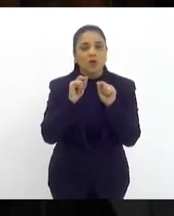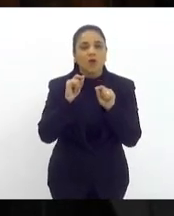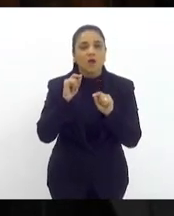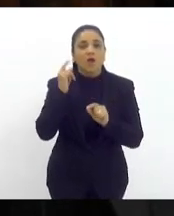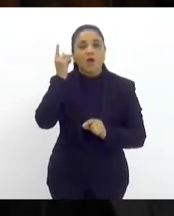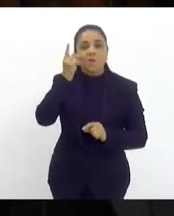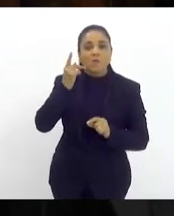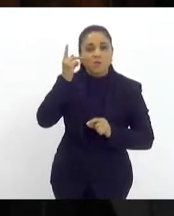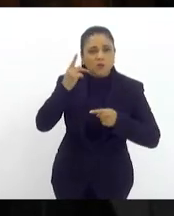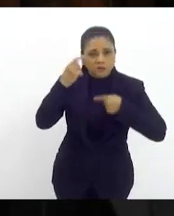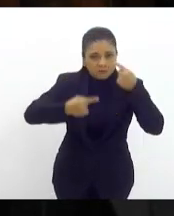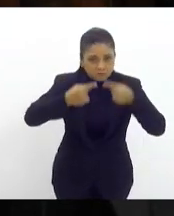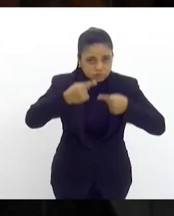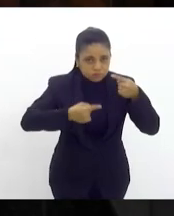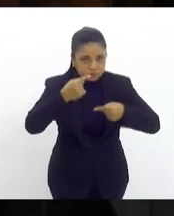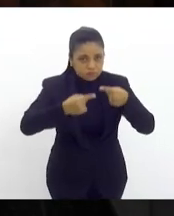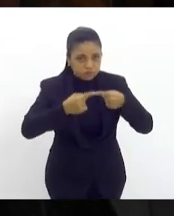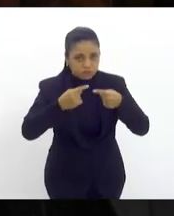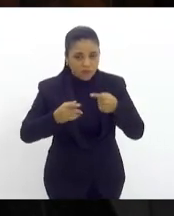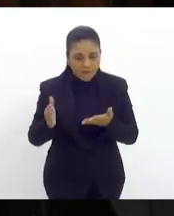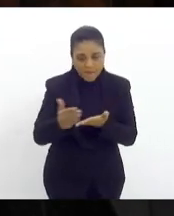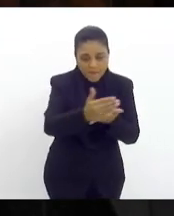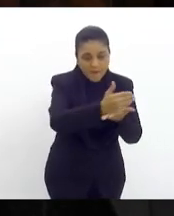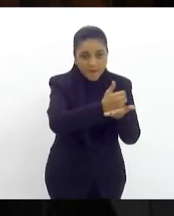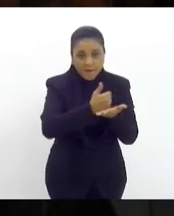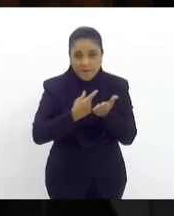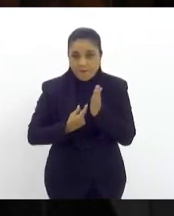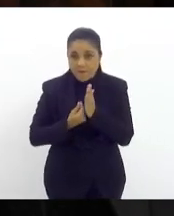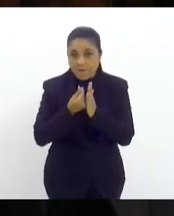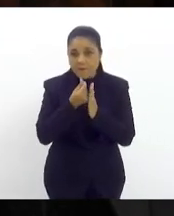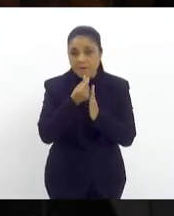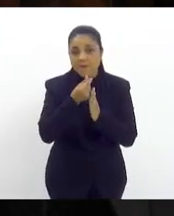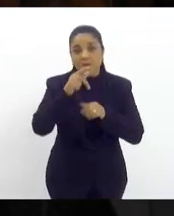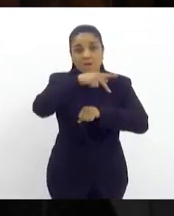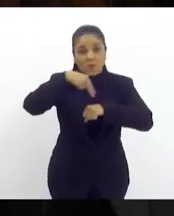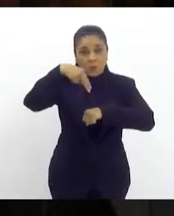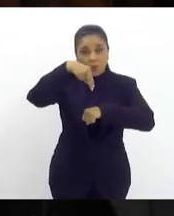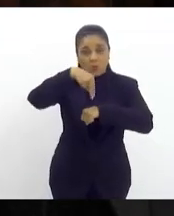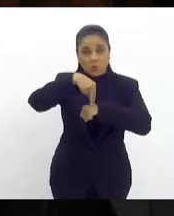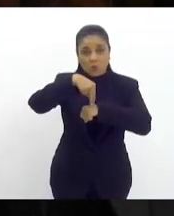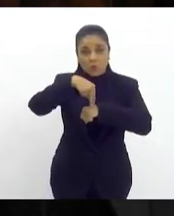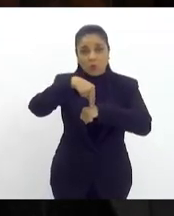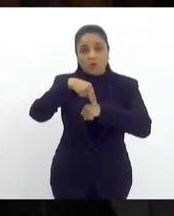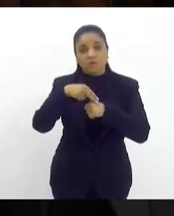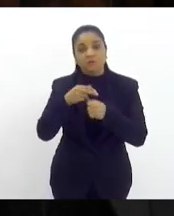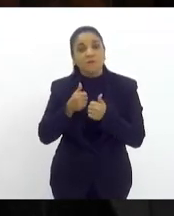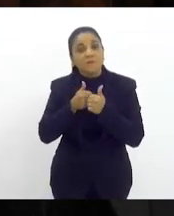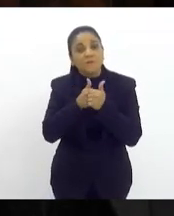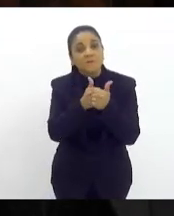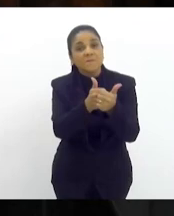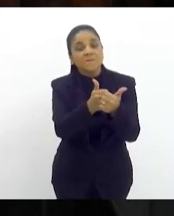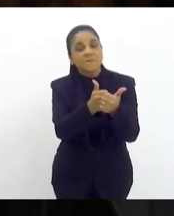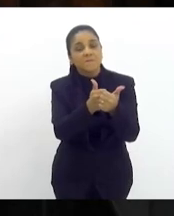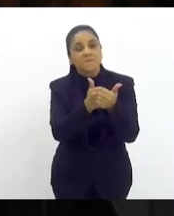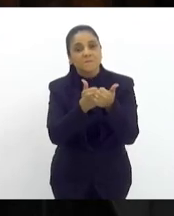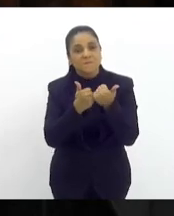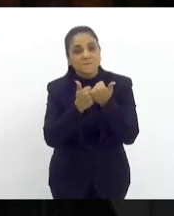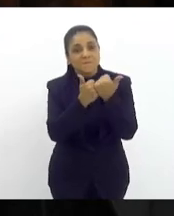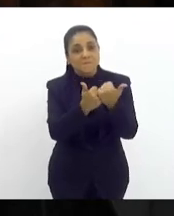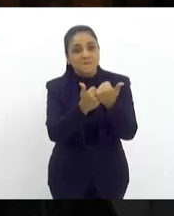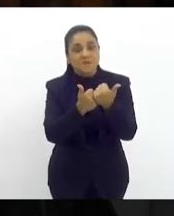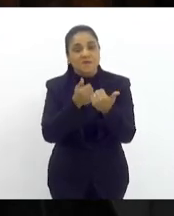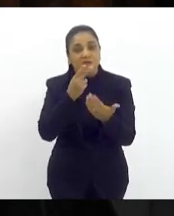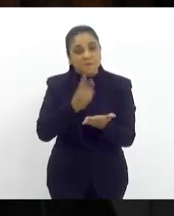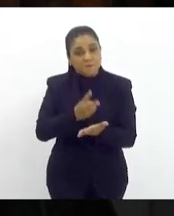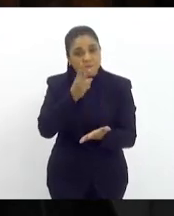fiscal da União deve ser conduzida de modo a manter a